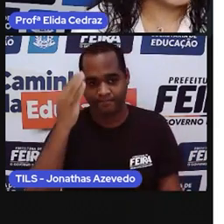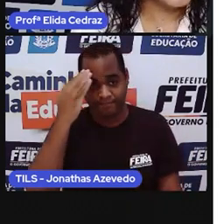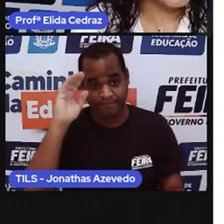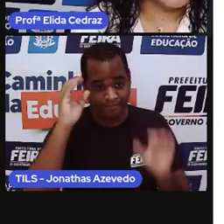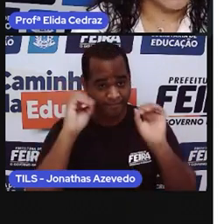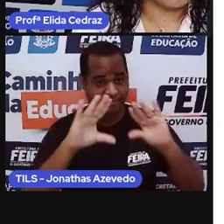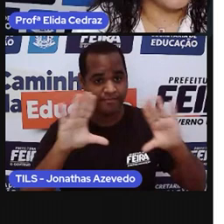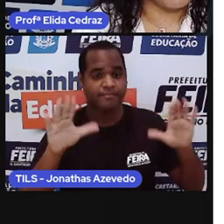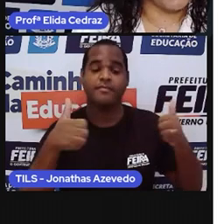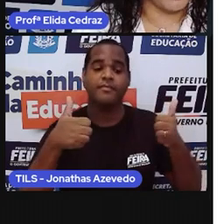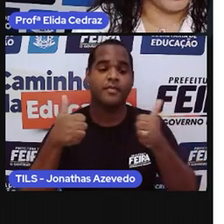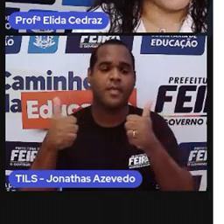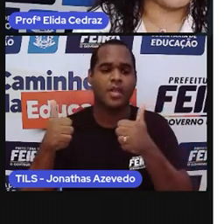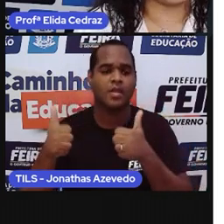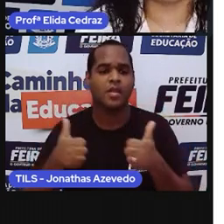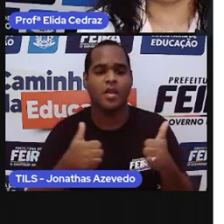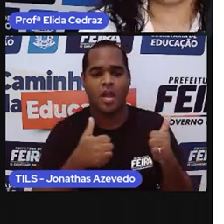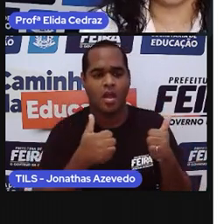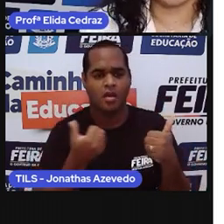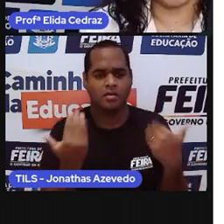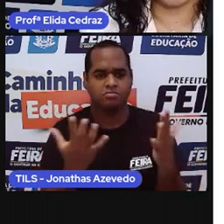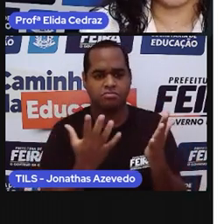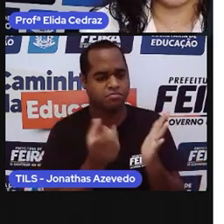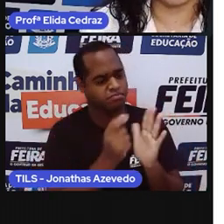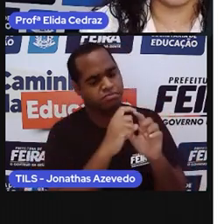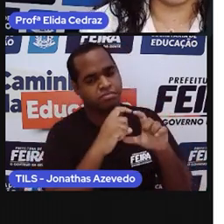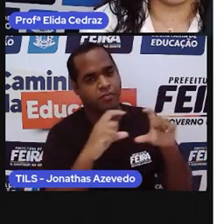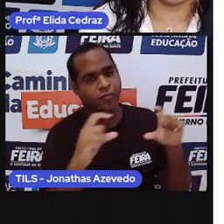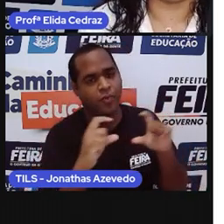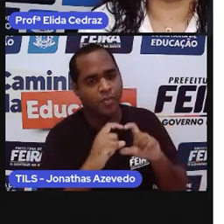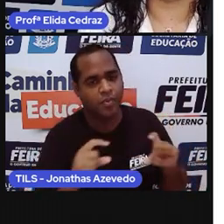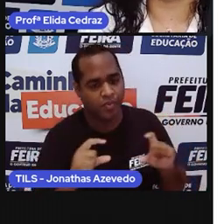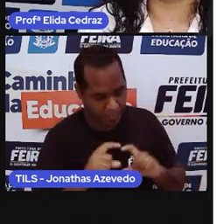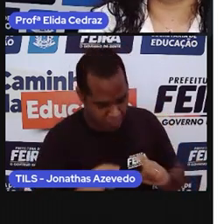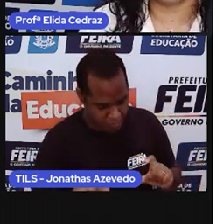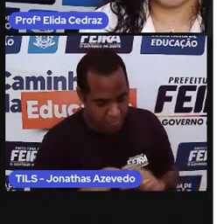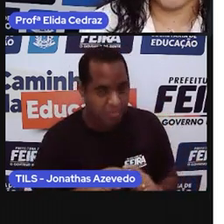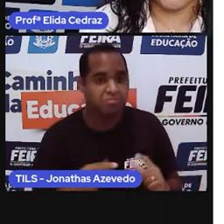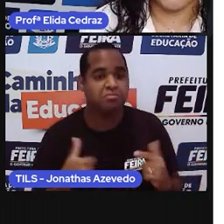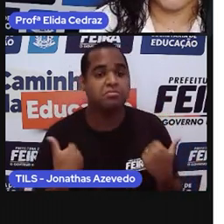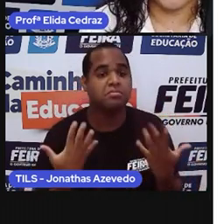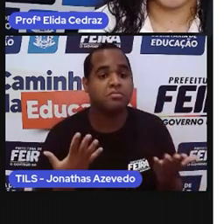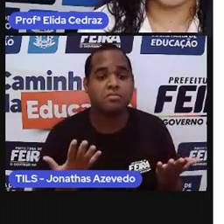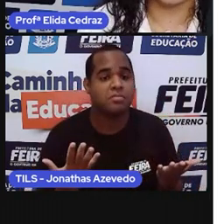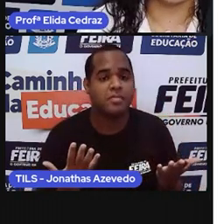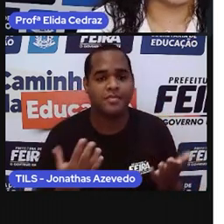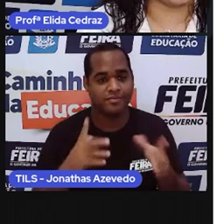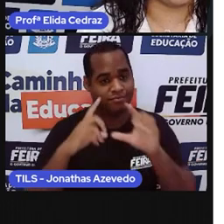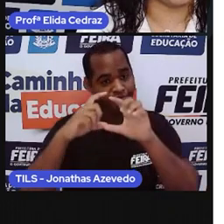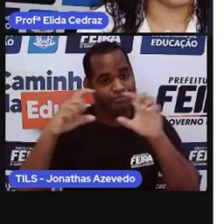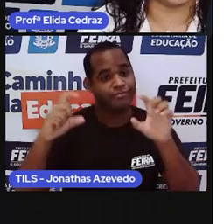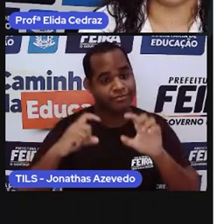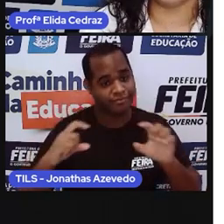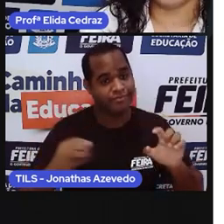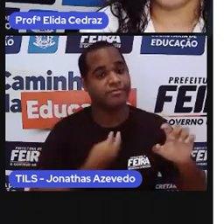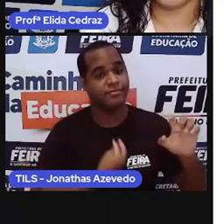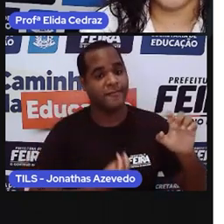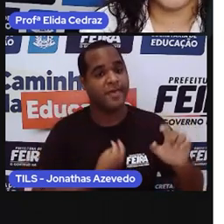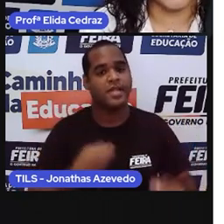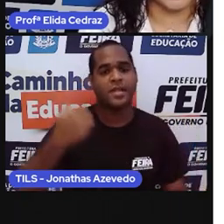E as estrofes, Pró Elida? As estrofes estão aqui. Primeira,